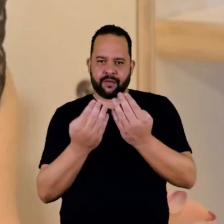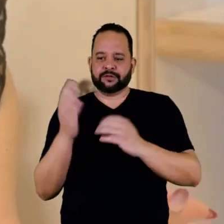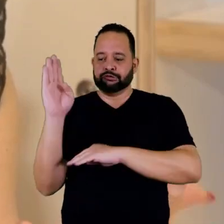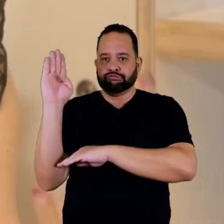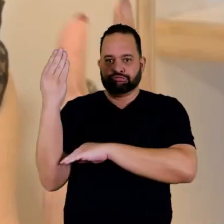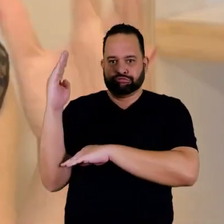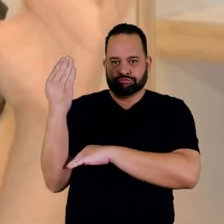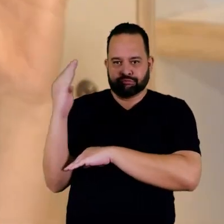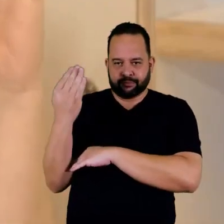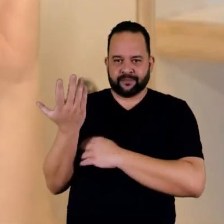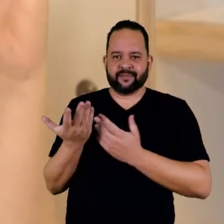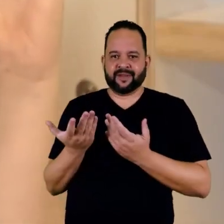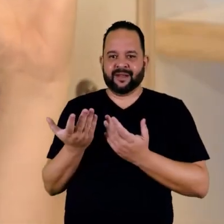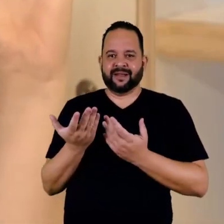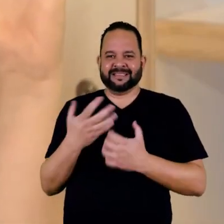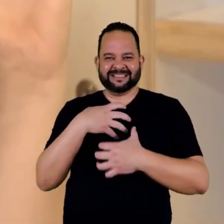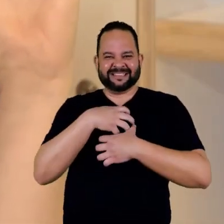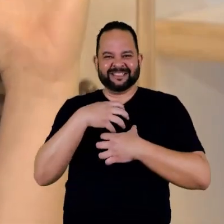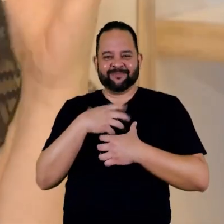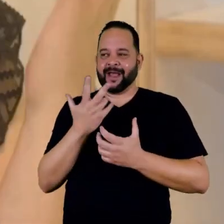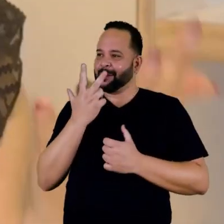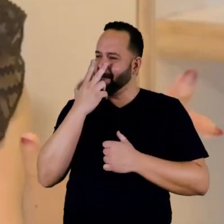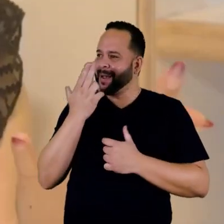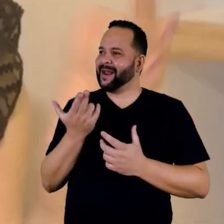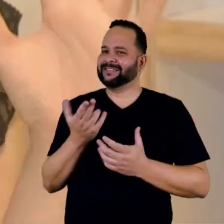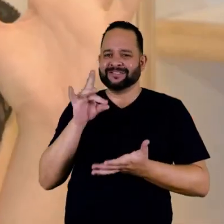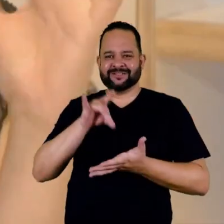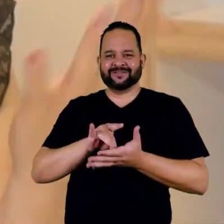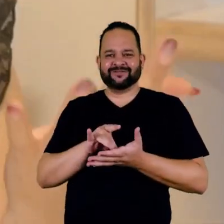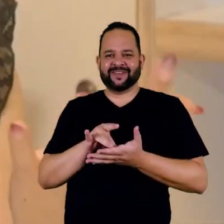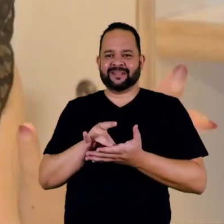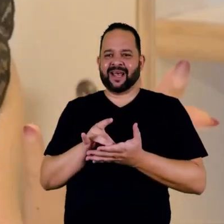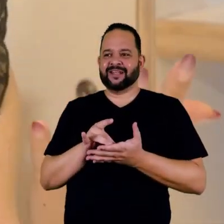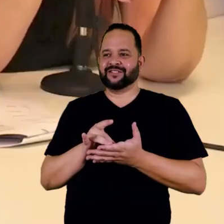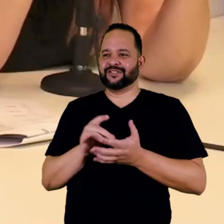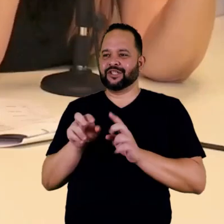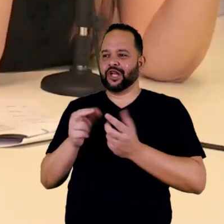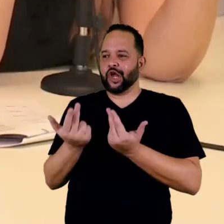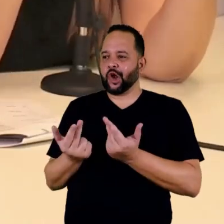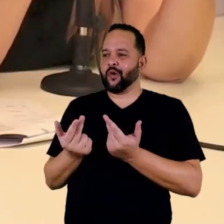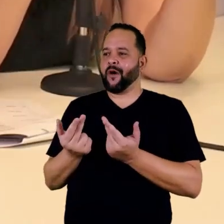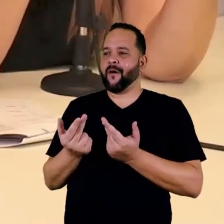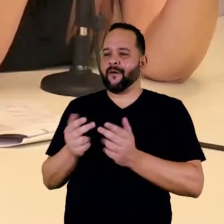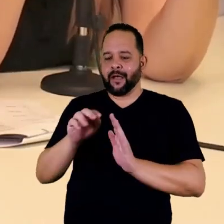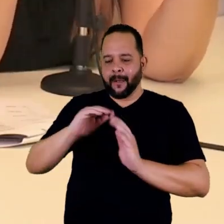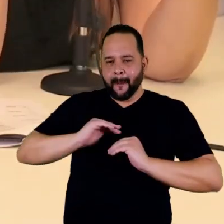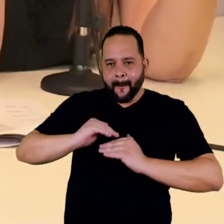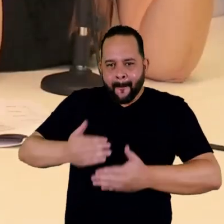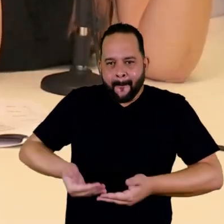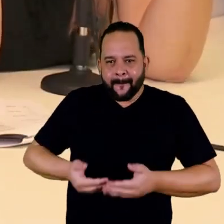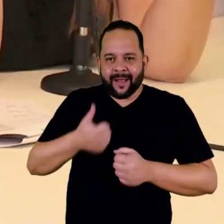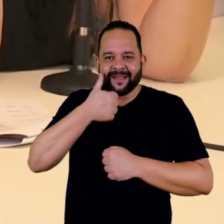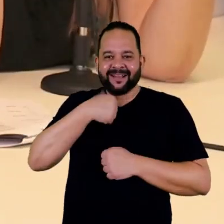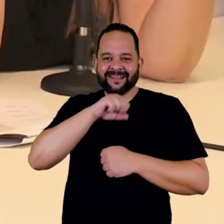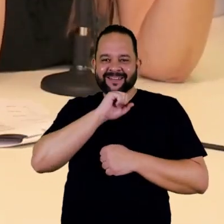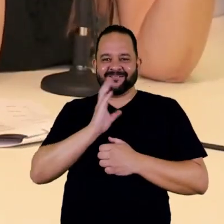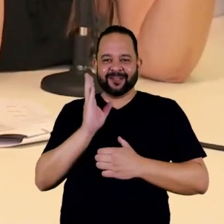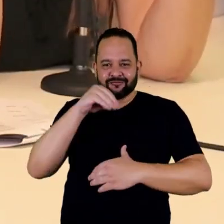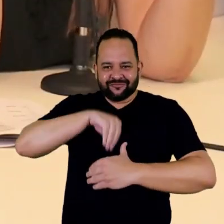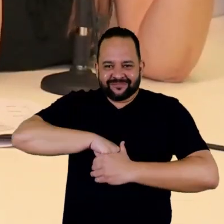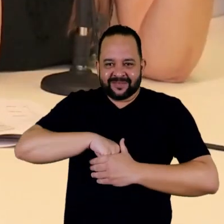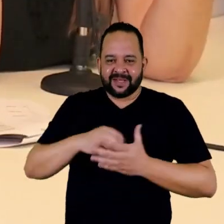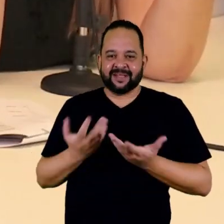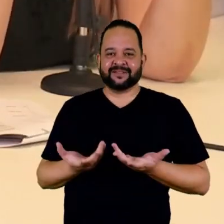de madeira realmente ela dá essa sensação de um de um útero aí é difícil de você entender e quando quando você tá na